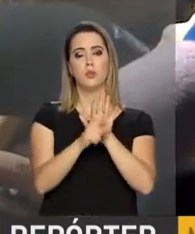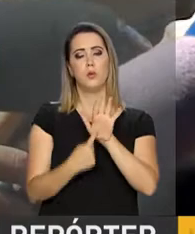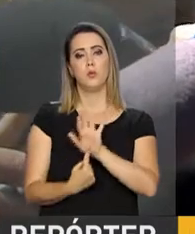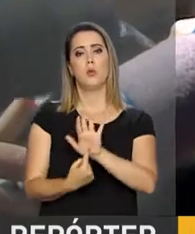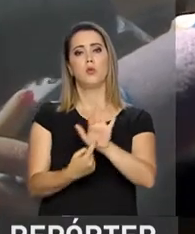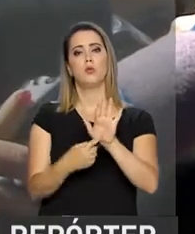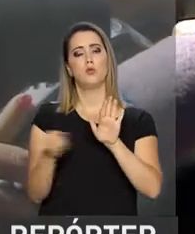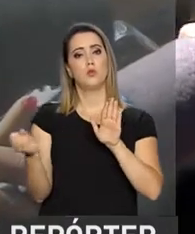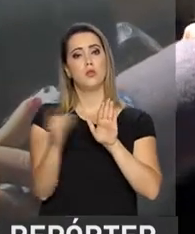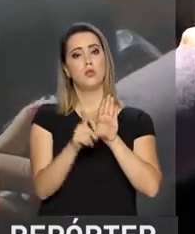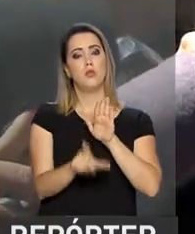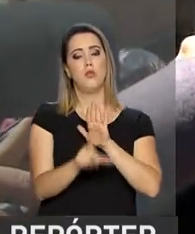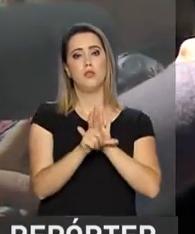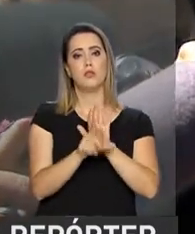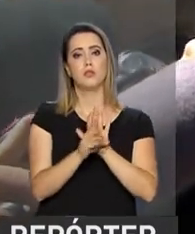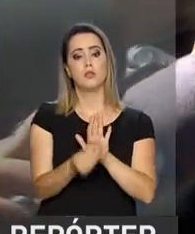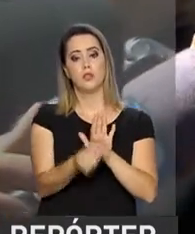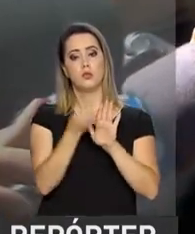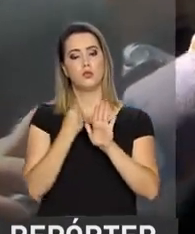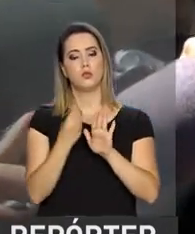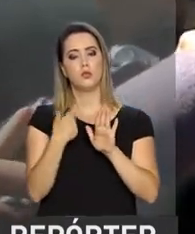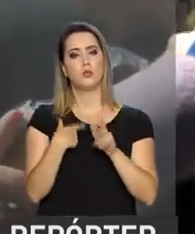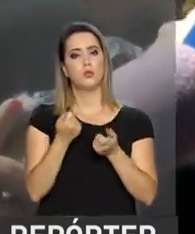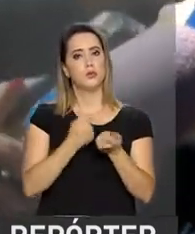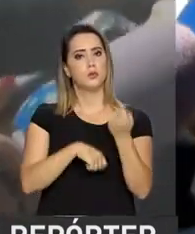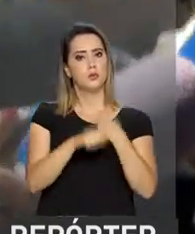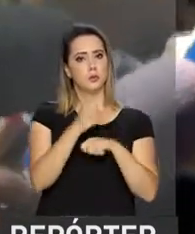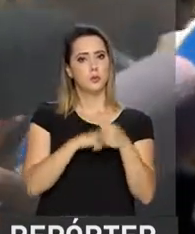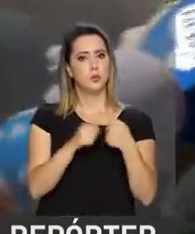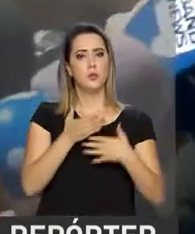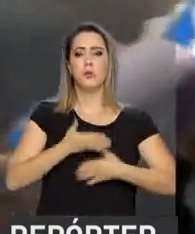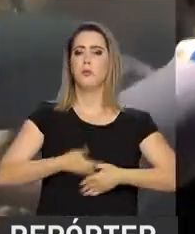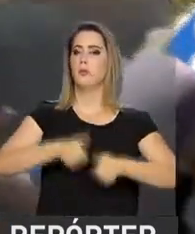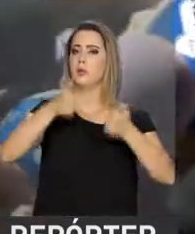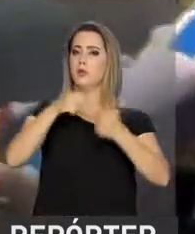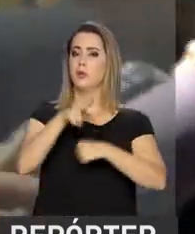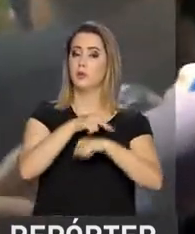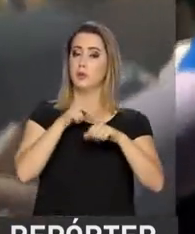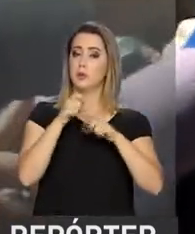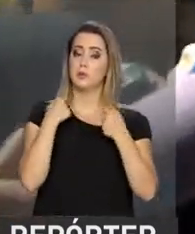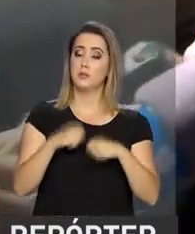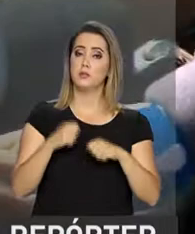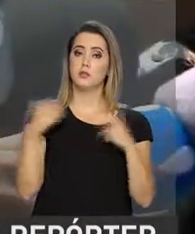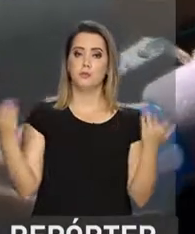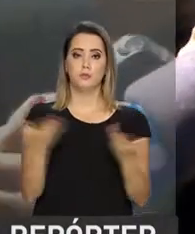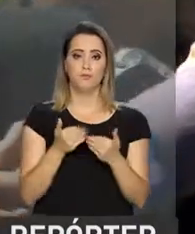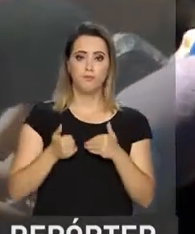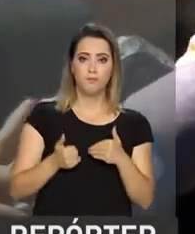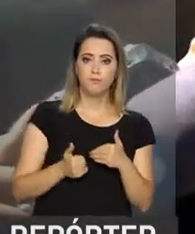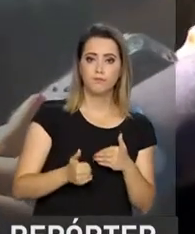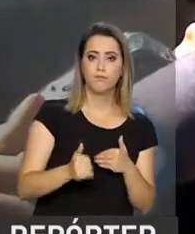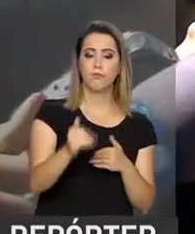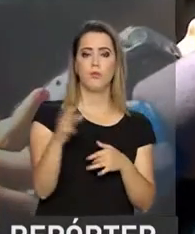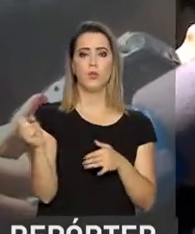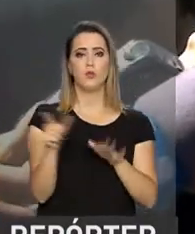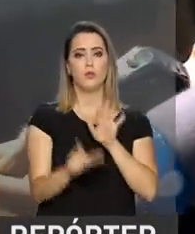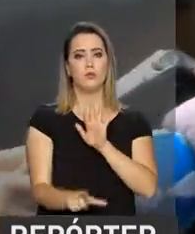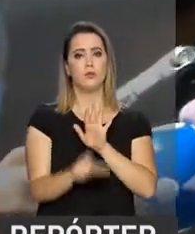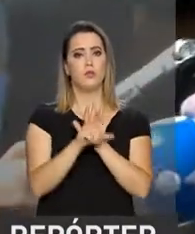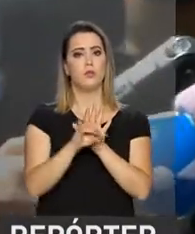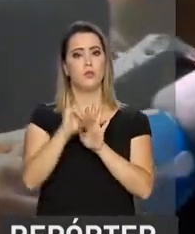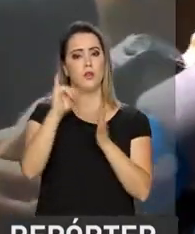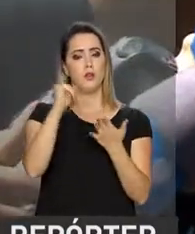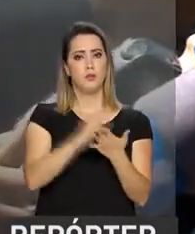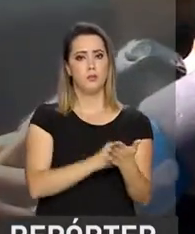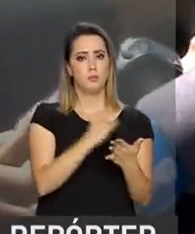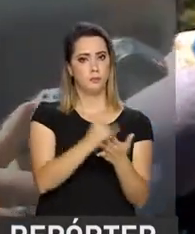foram feitas trouxe para o país pára nem para o país não é ea necessidade nós temos de tocar a reforma tributária e